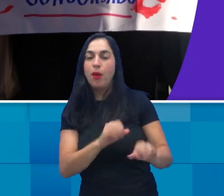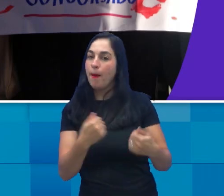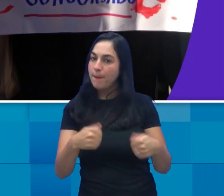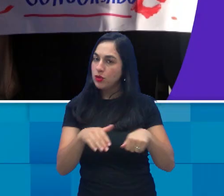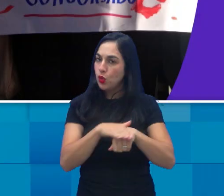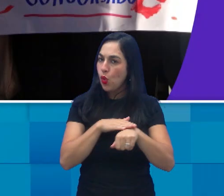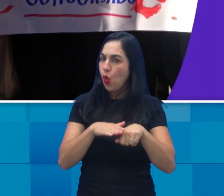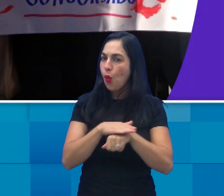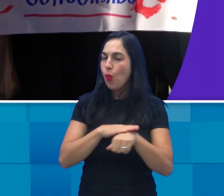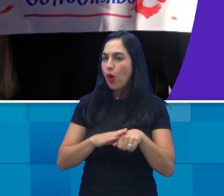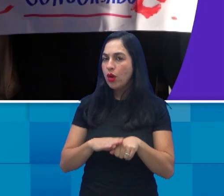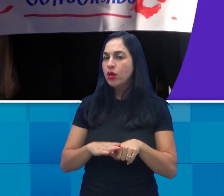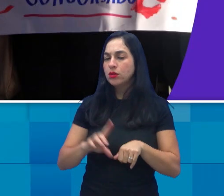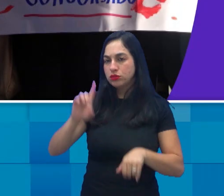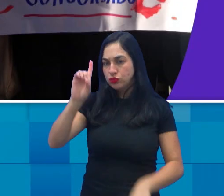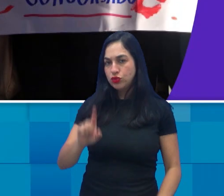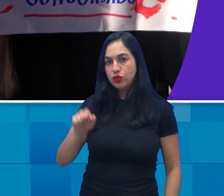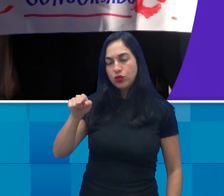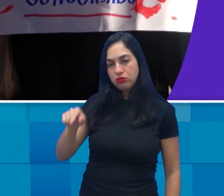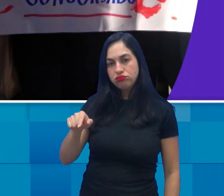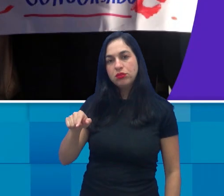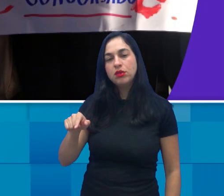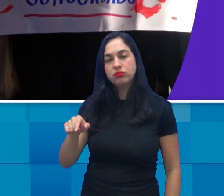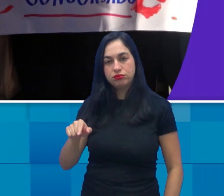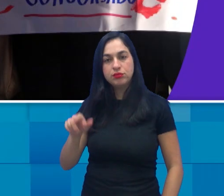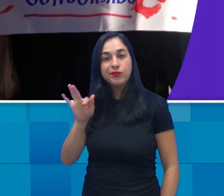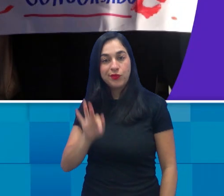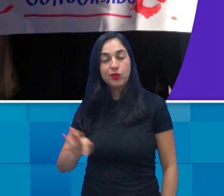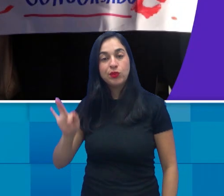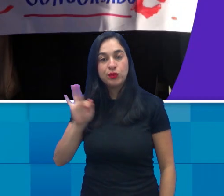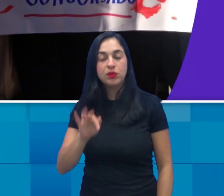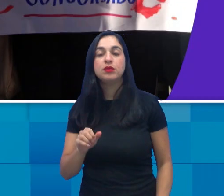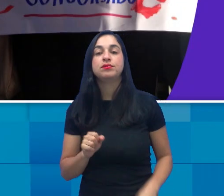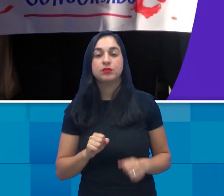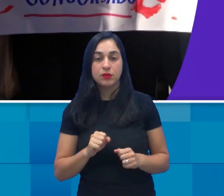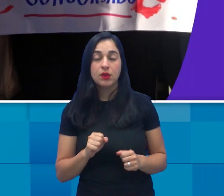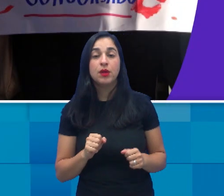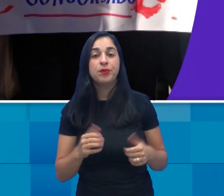direção da Unesp. Unesp, desde